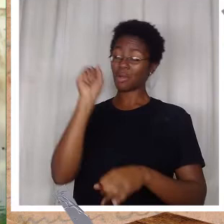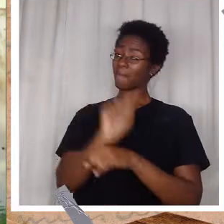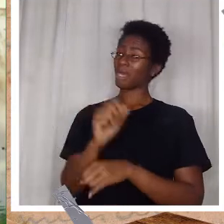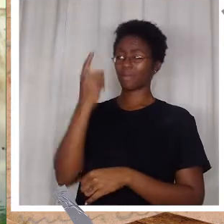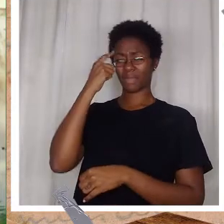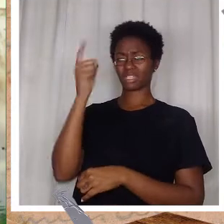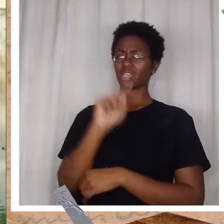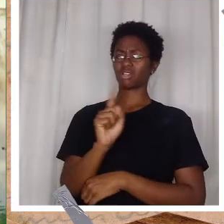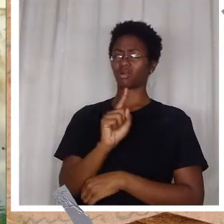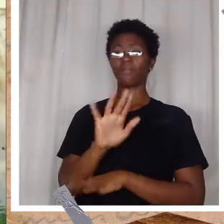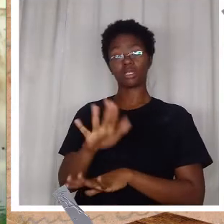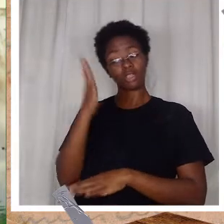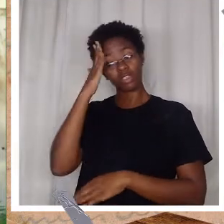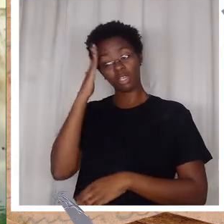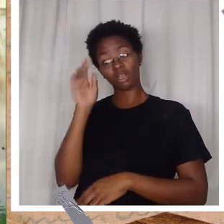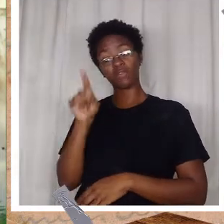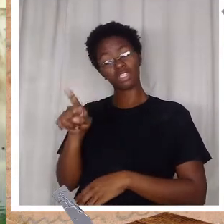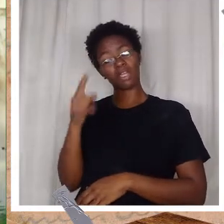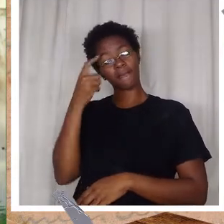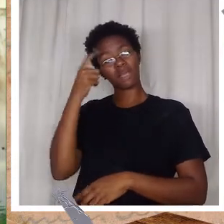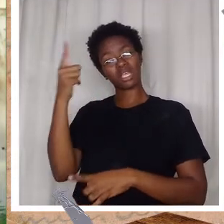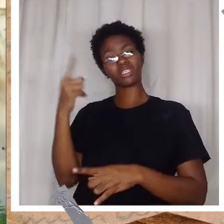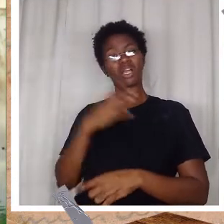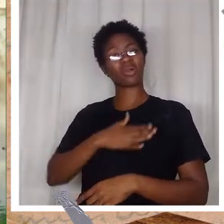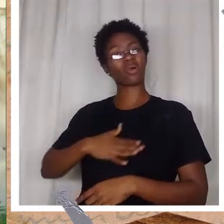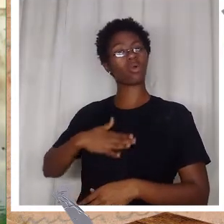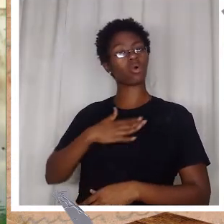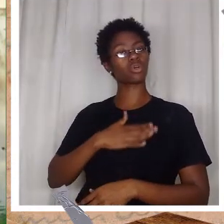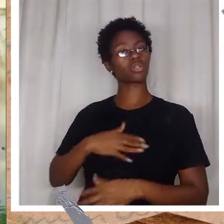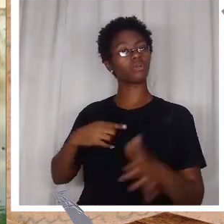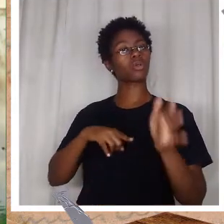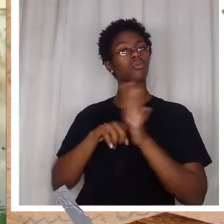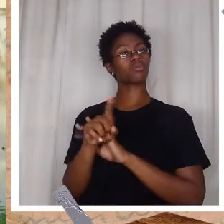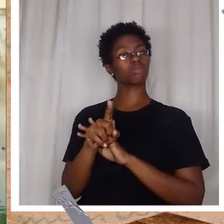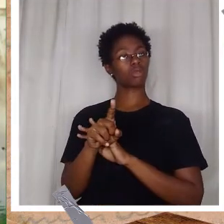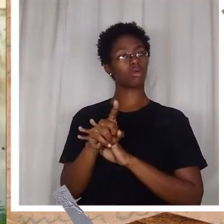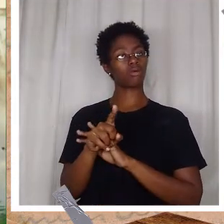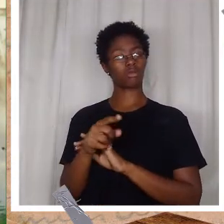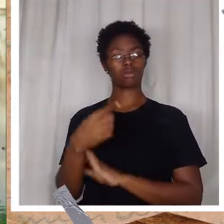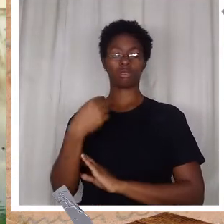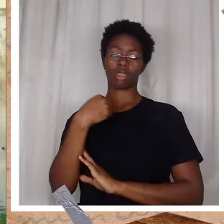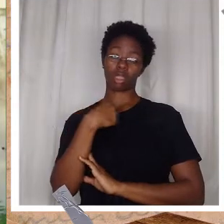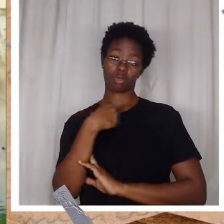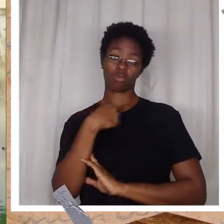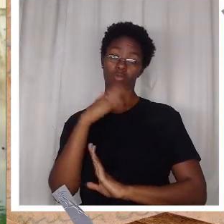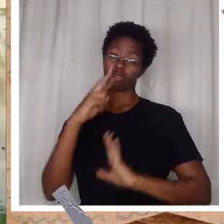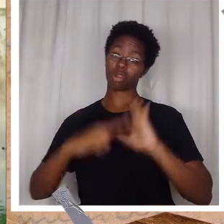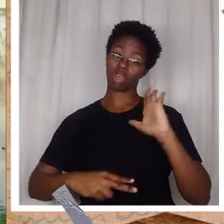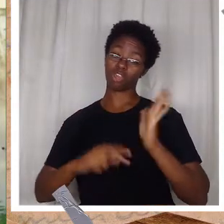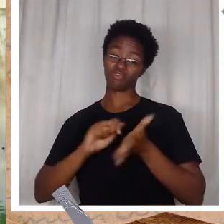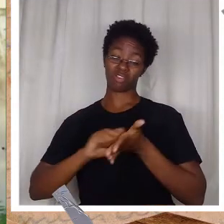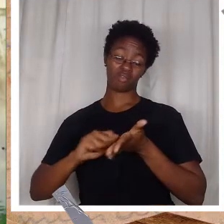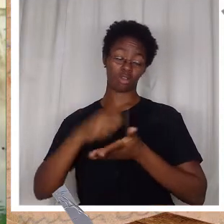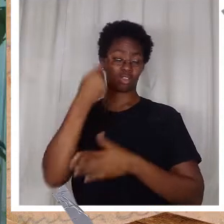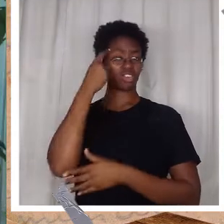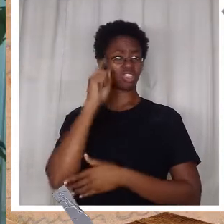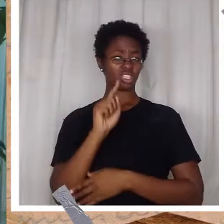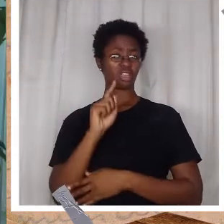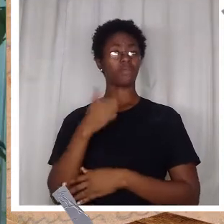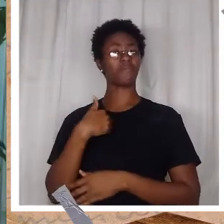pensar, gostaria de lhe perguntar que mesmo eu, sem saber ler ou escrever, mas convicta do